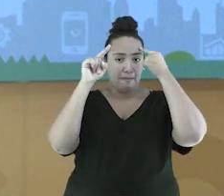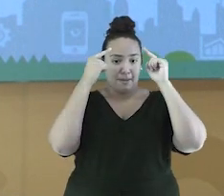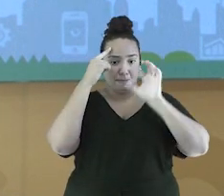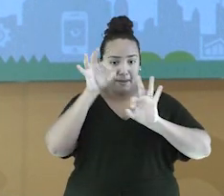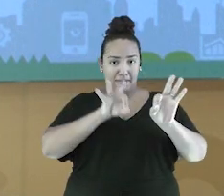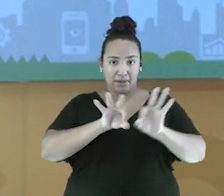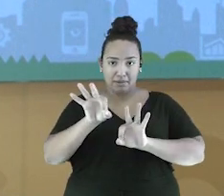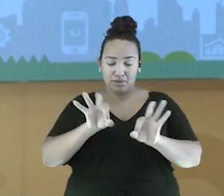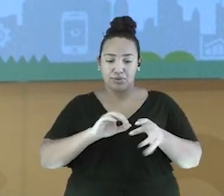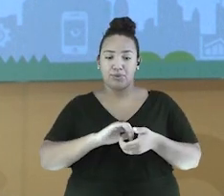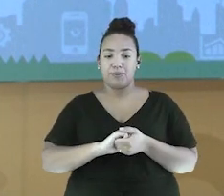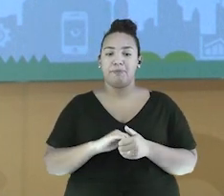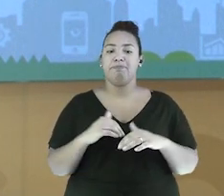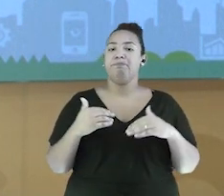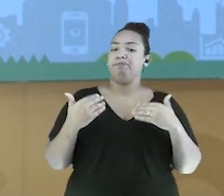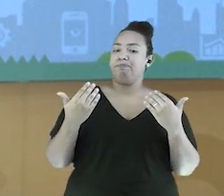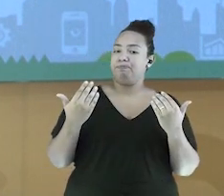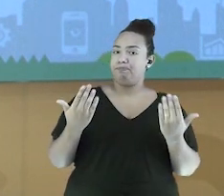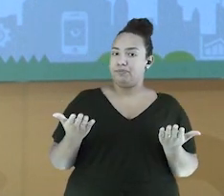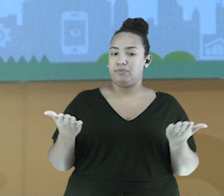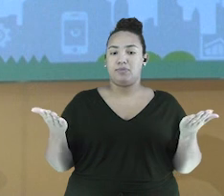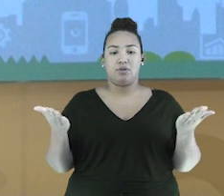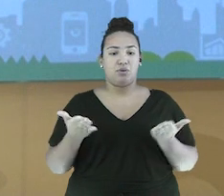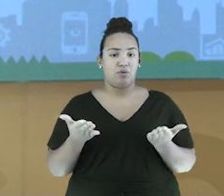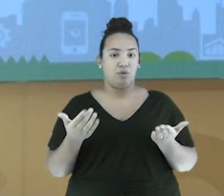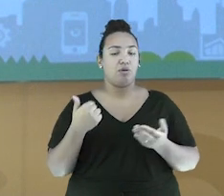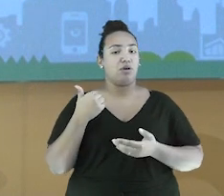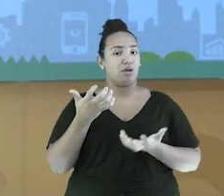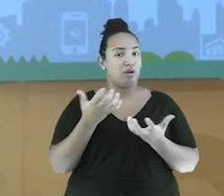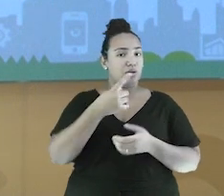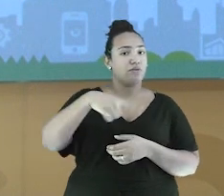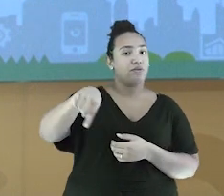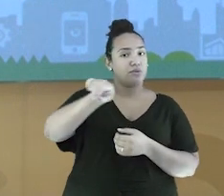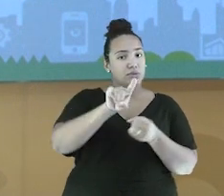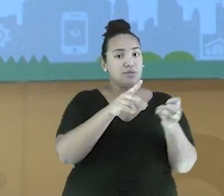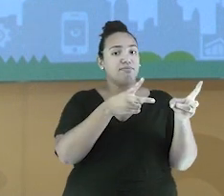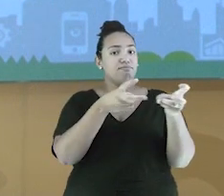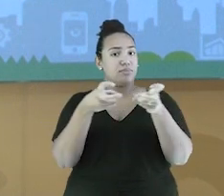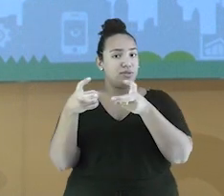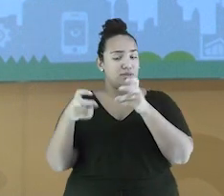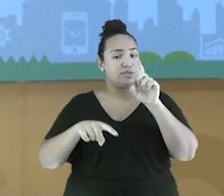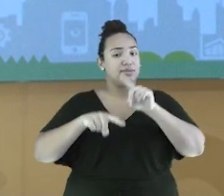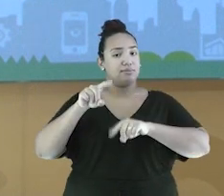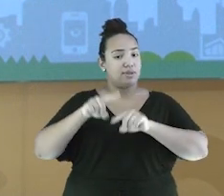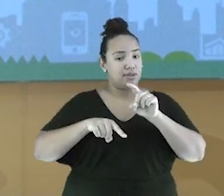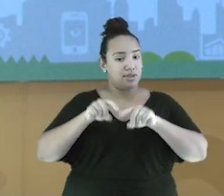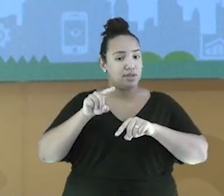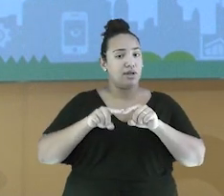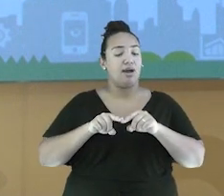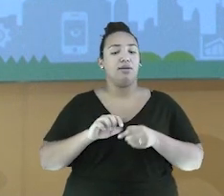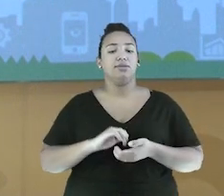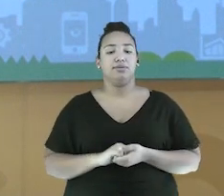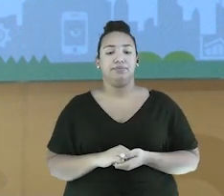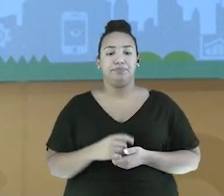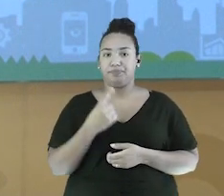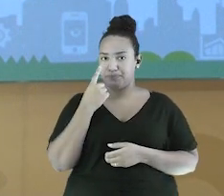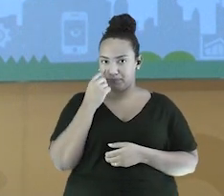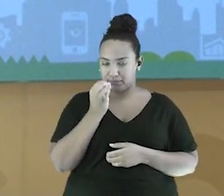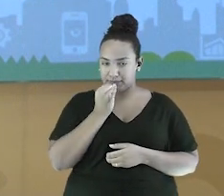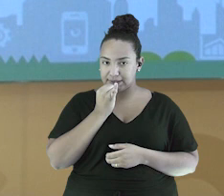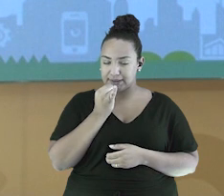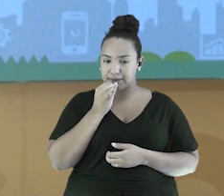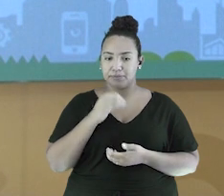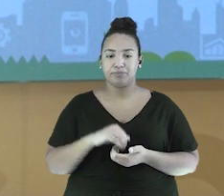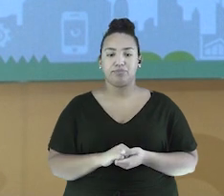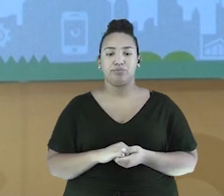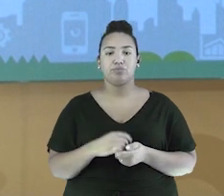agora, eu quero que vocês notem essas diferenças entre os produtos semelhantes. Por exemplo,